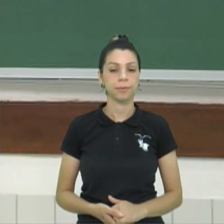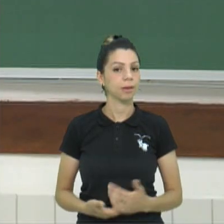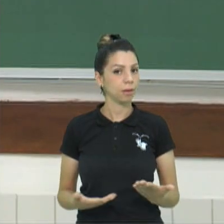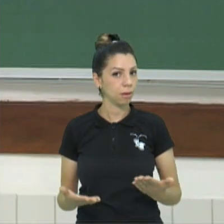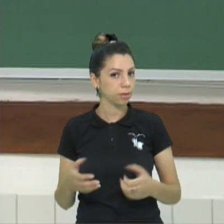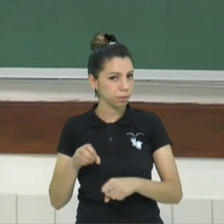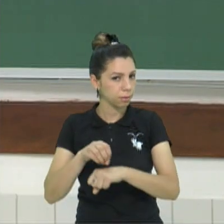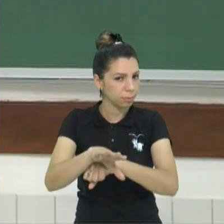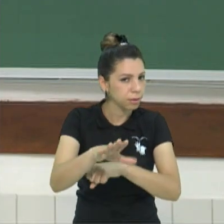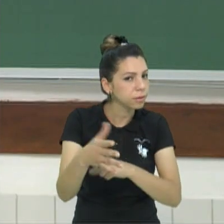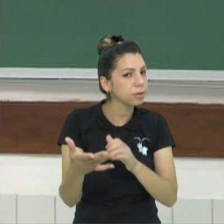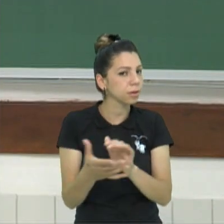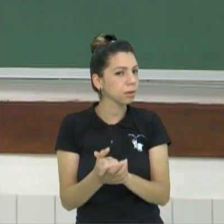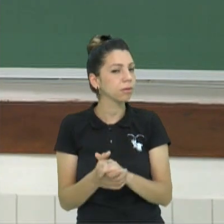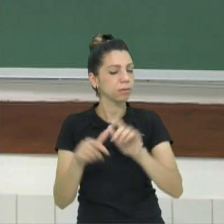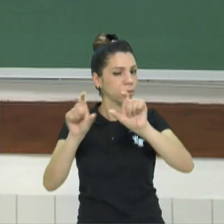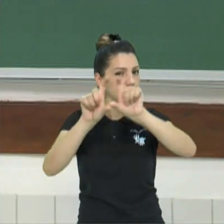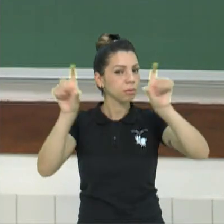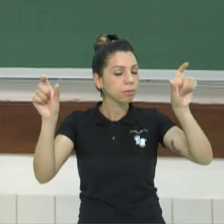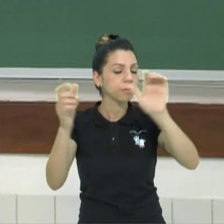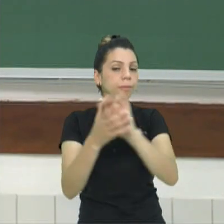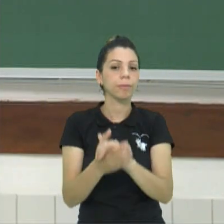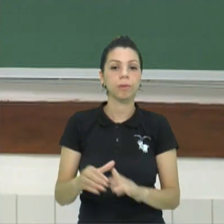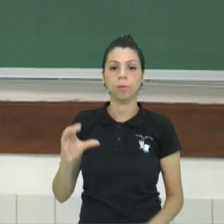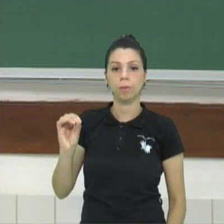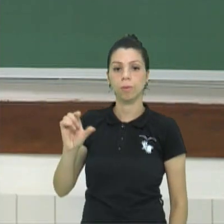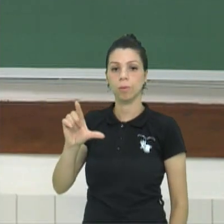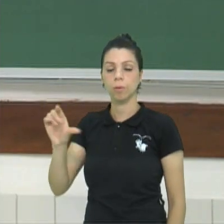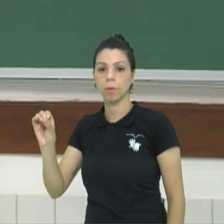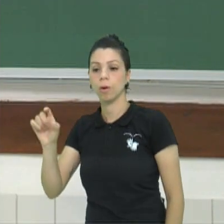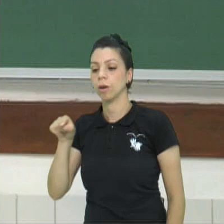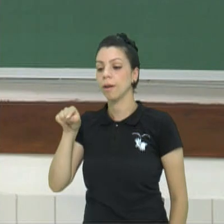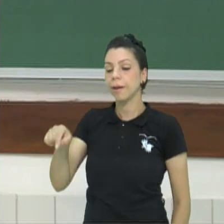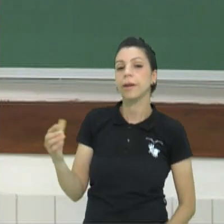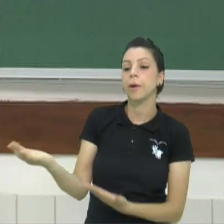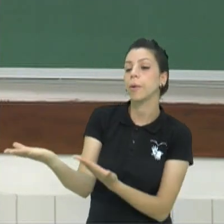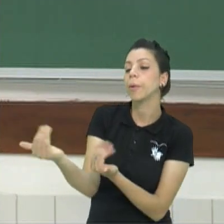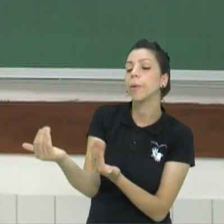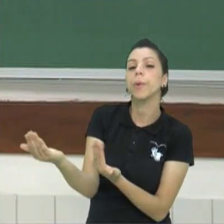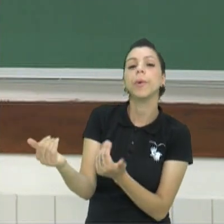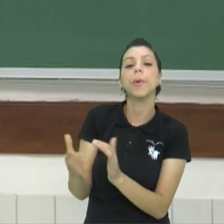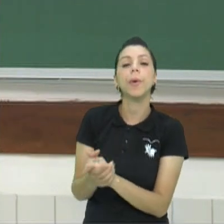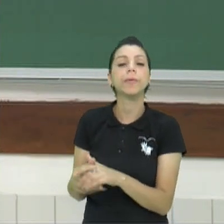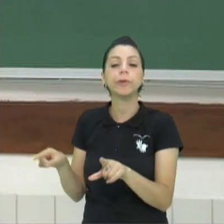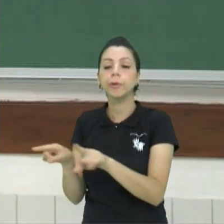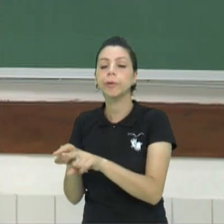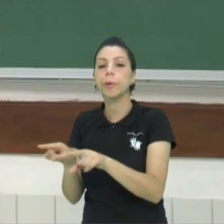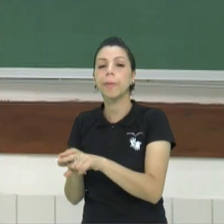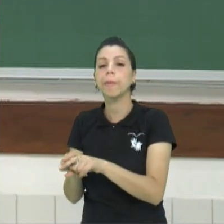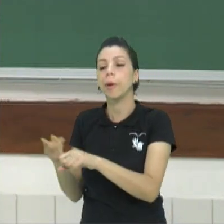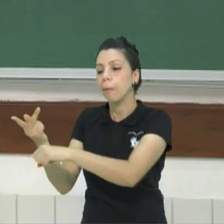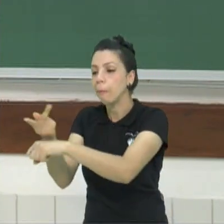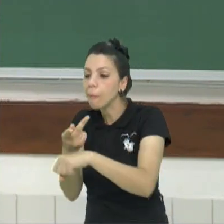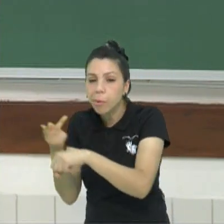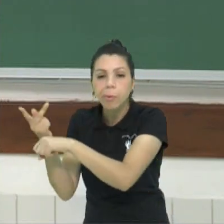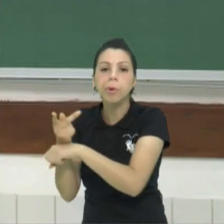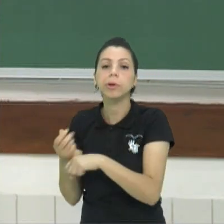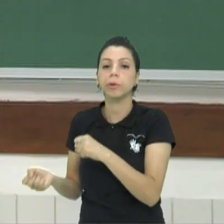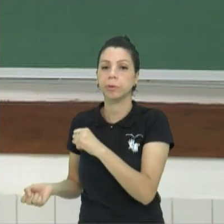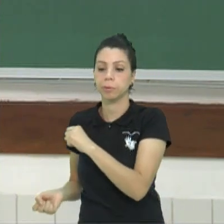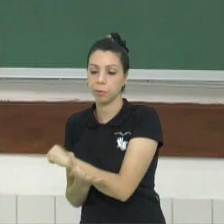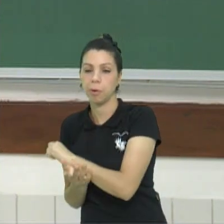Te dei uma ajuda já no enunciado. O Collor aparecia como ousado e esse caçador de marajás, o